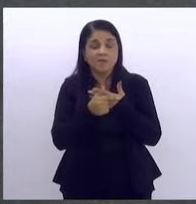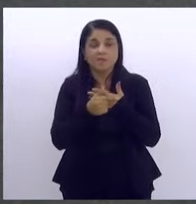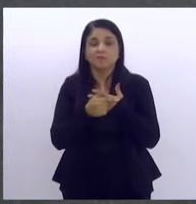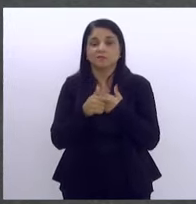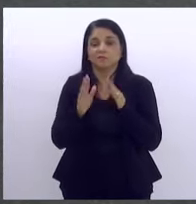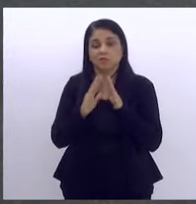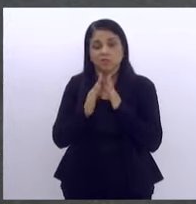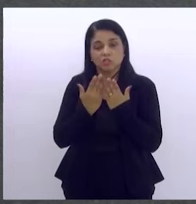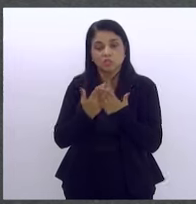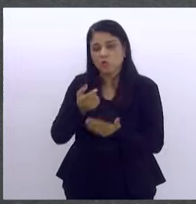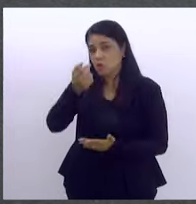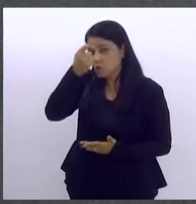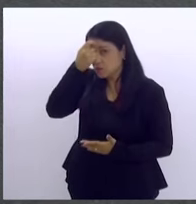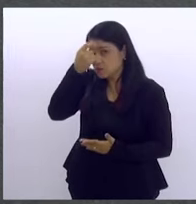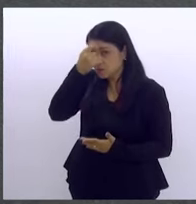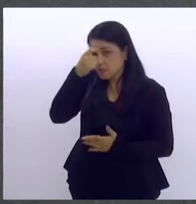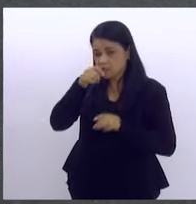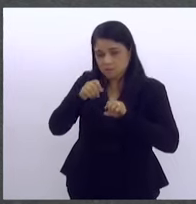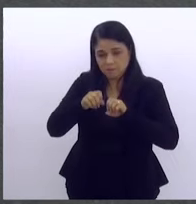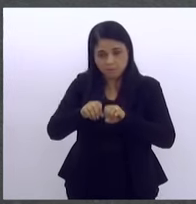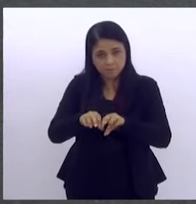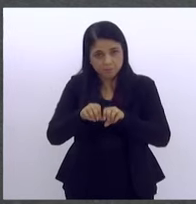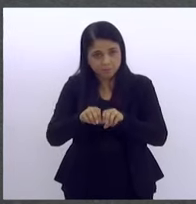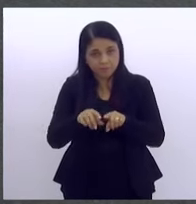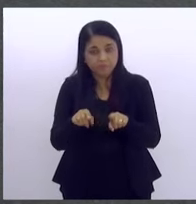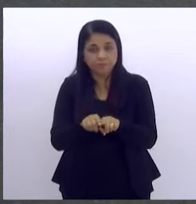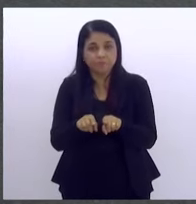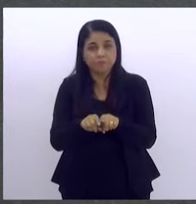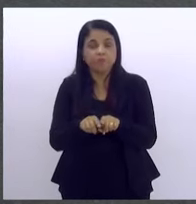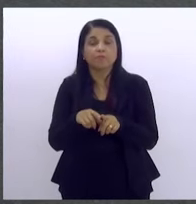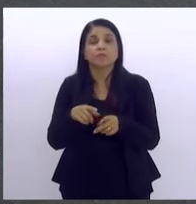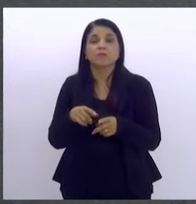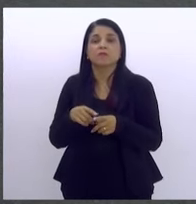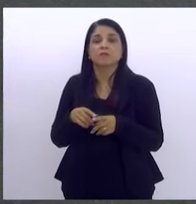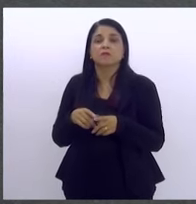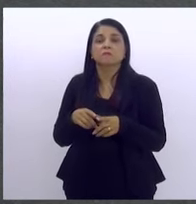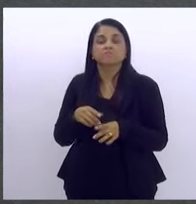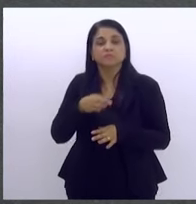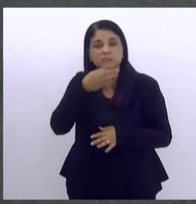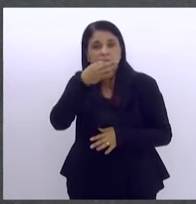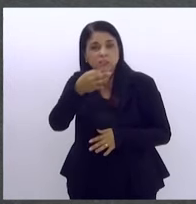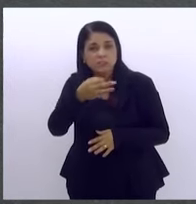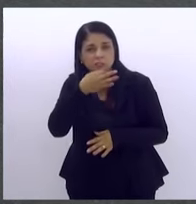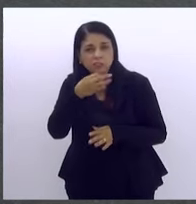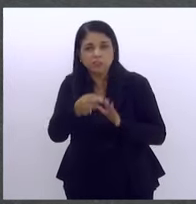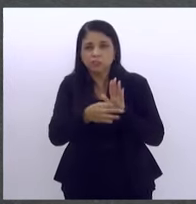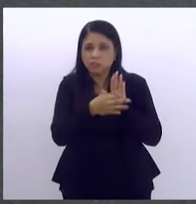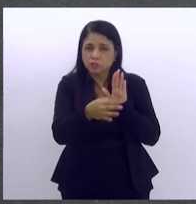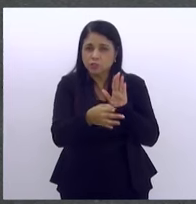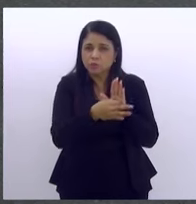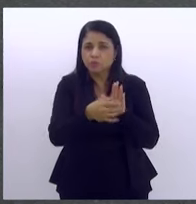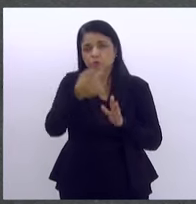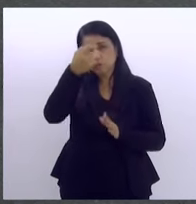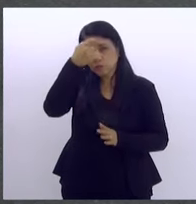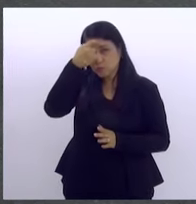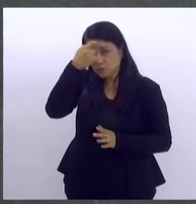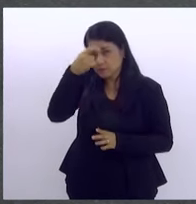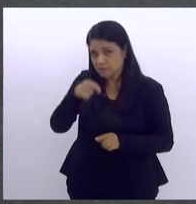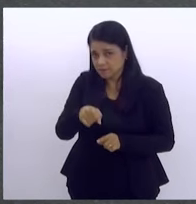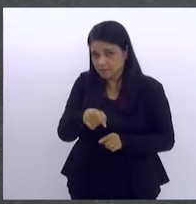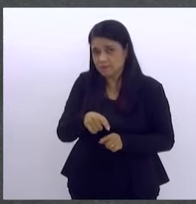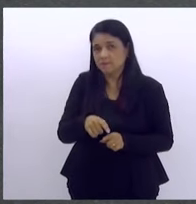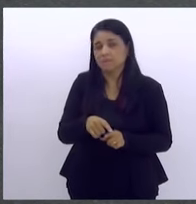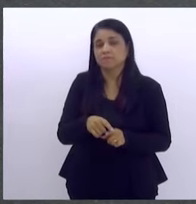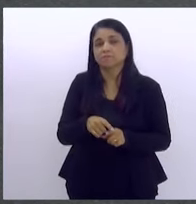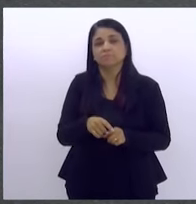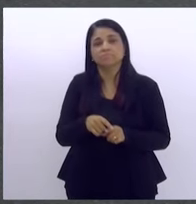desenvolver a consciência, o papel da escola é você alimentar o senso crítico, o papel da escola é você faz